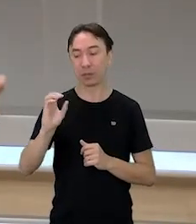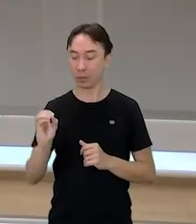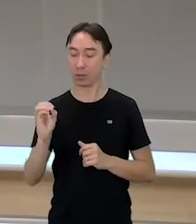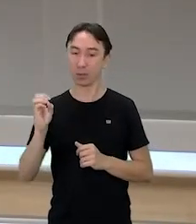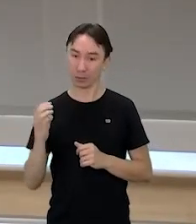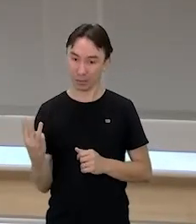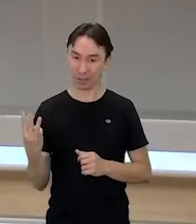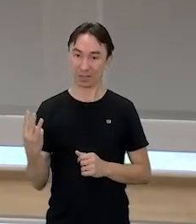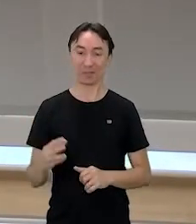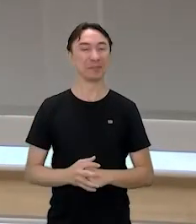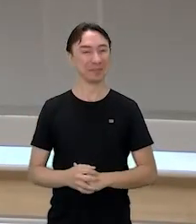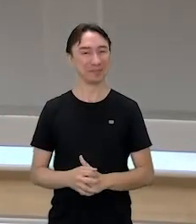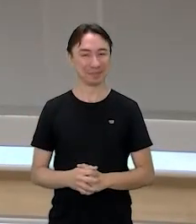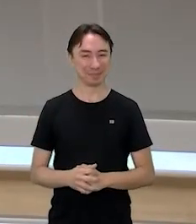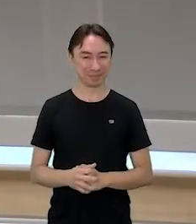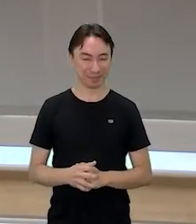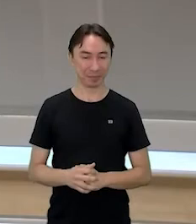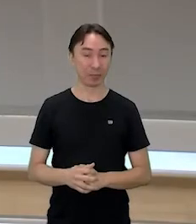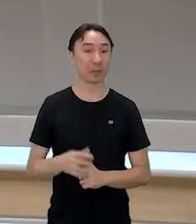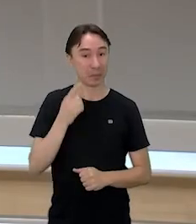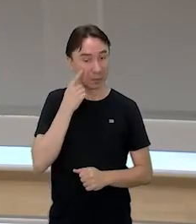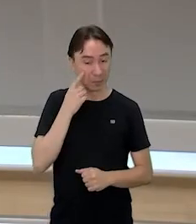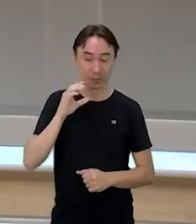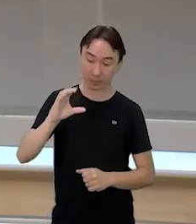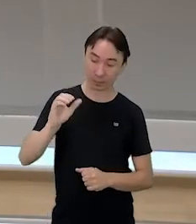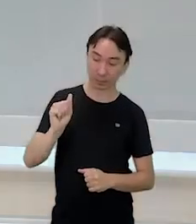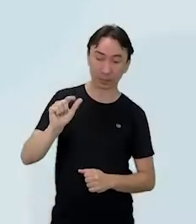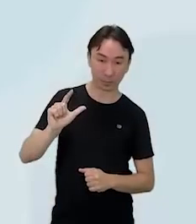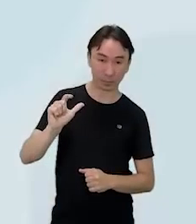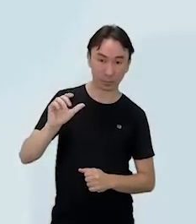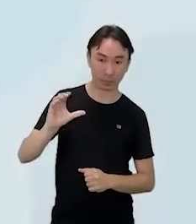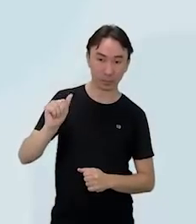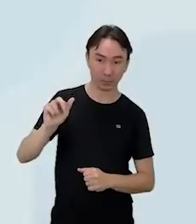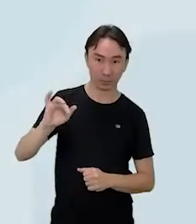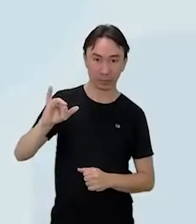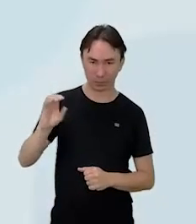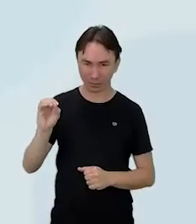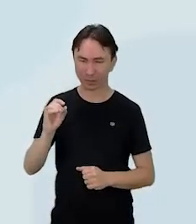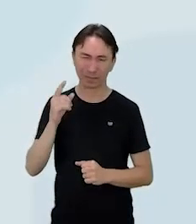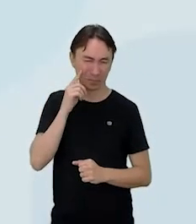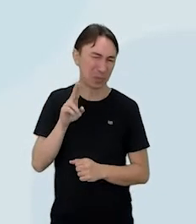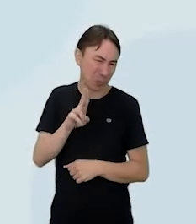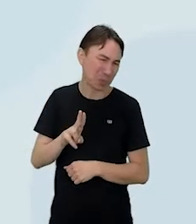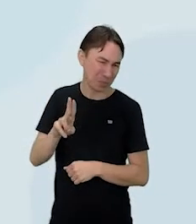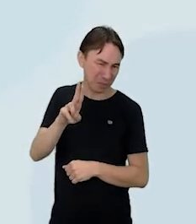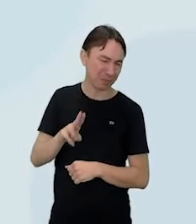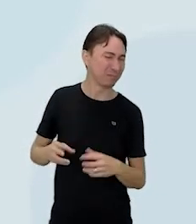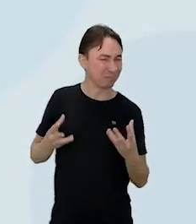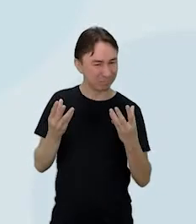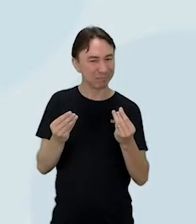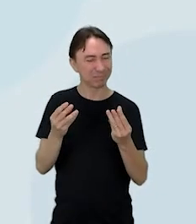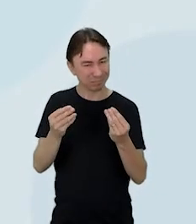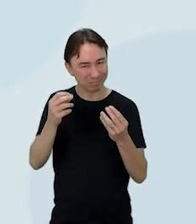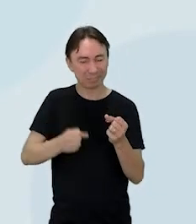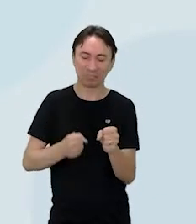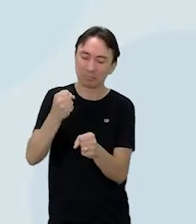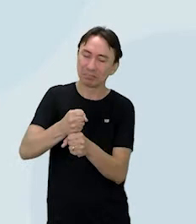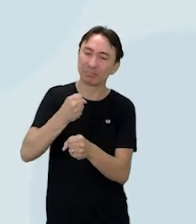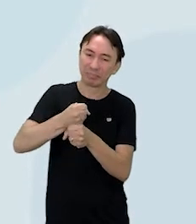Conforme a gente comentou, o calcário ele é muito utilizado na construção civil. Então, a gente pode estar vendo aí no